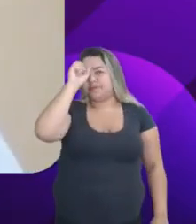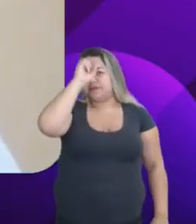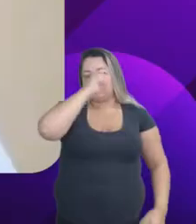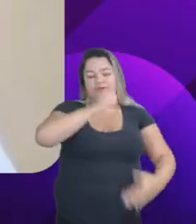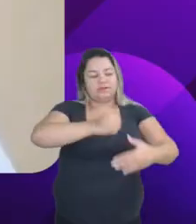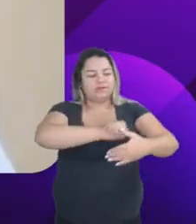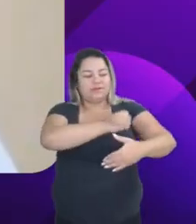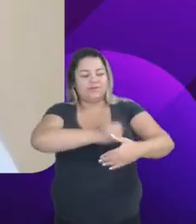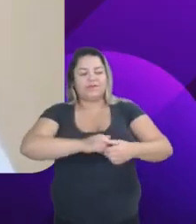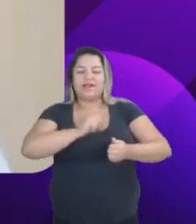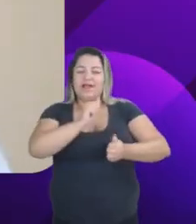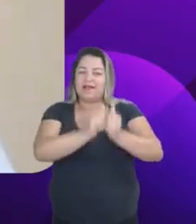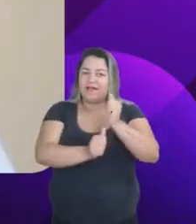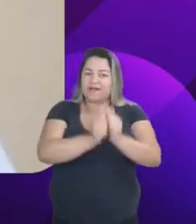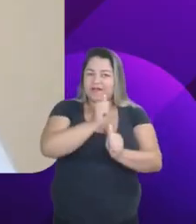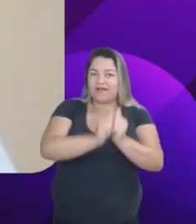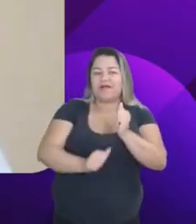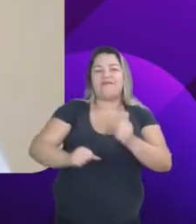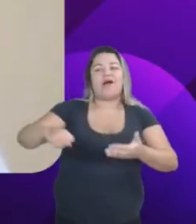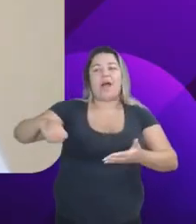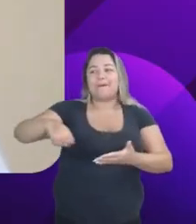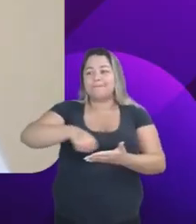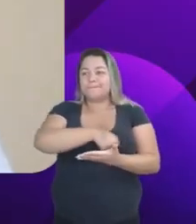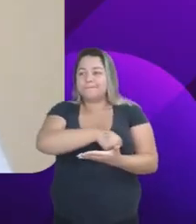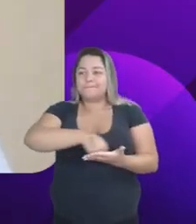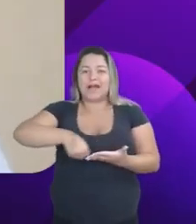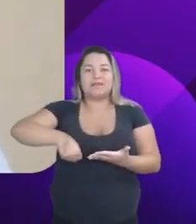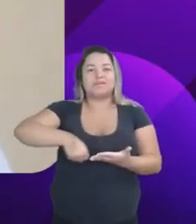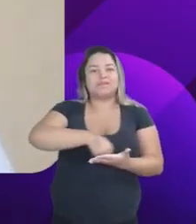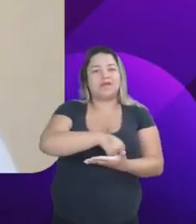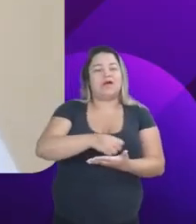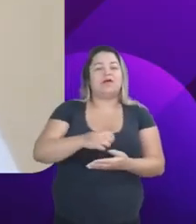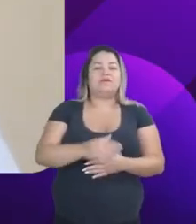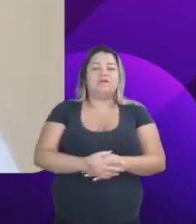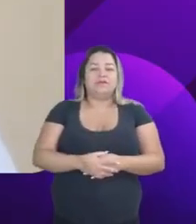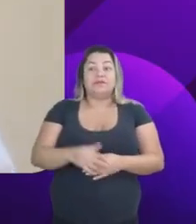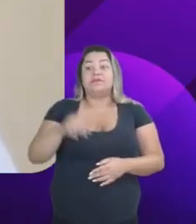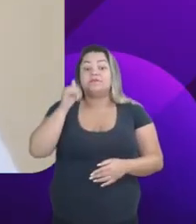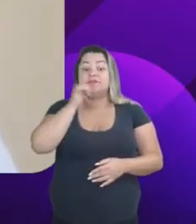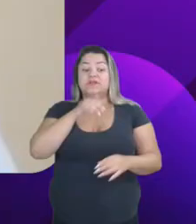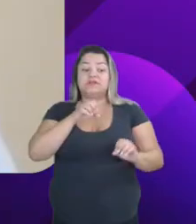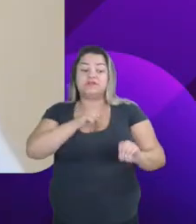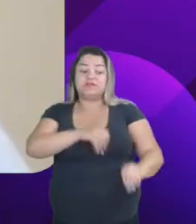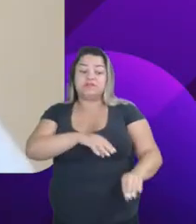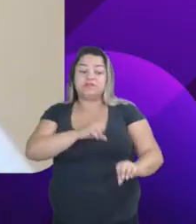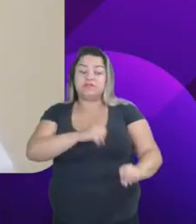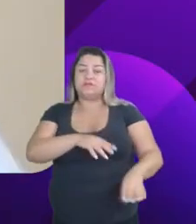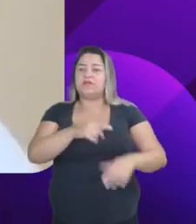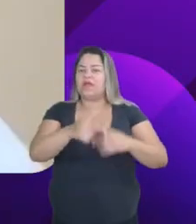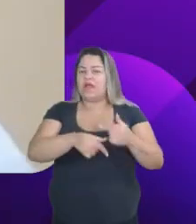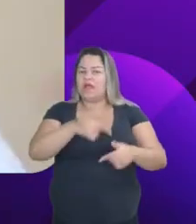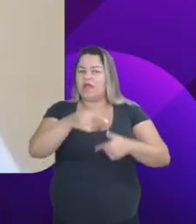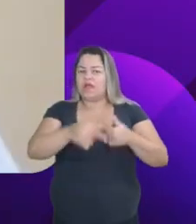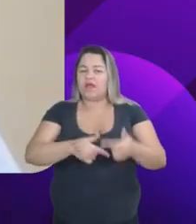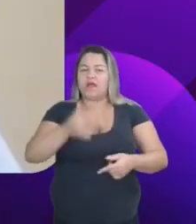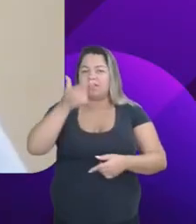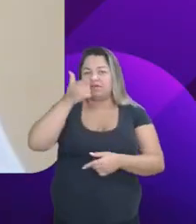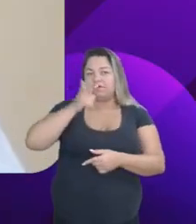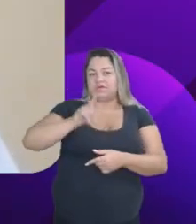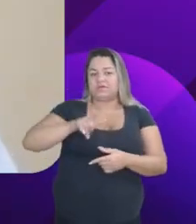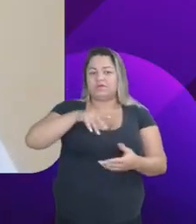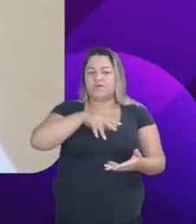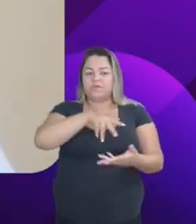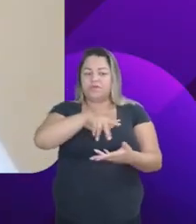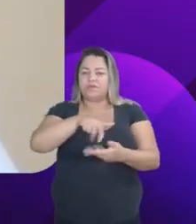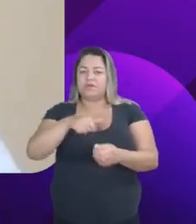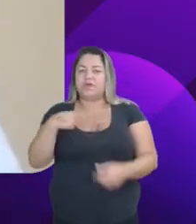cozinhar, lavar, passar. Os nossos meninos, a gente ensina a empreender, a dominar, a conquistar o mundo.